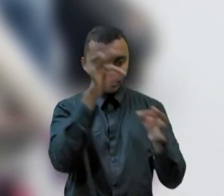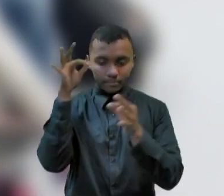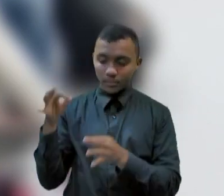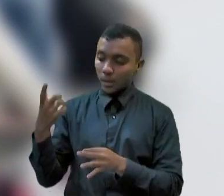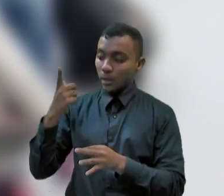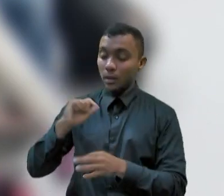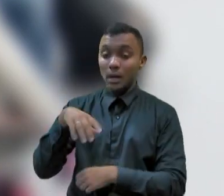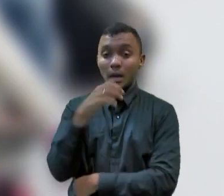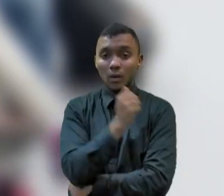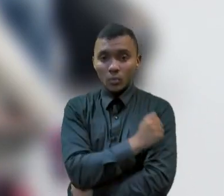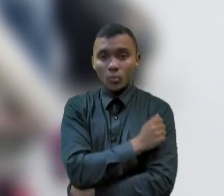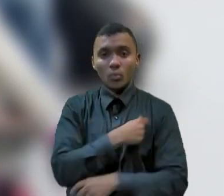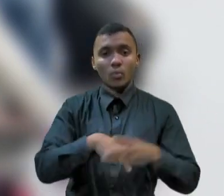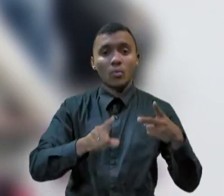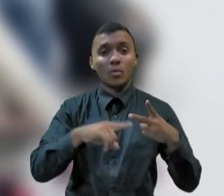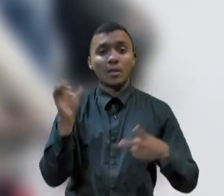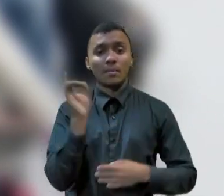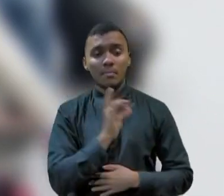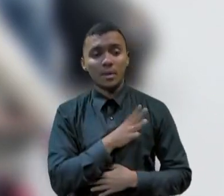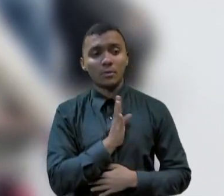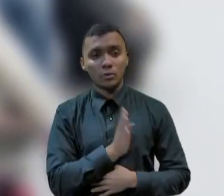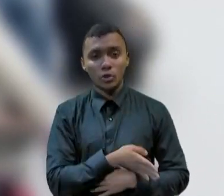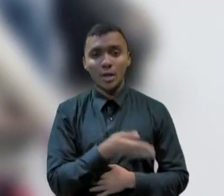medo são apontados por